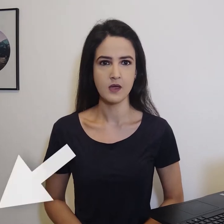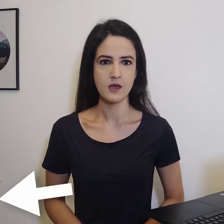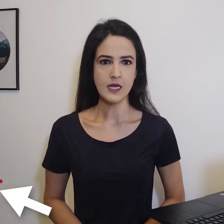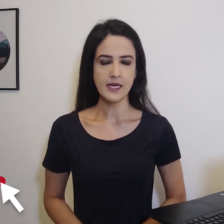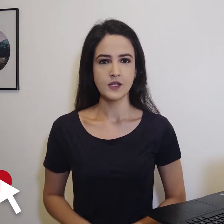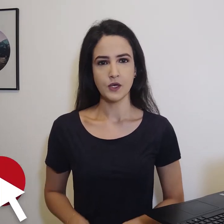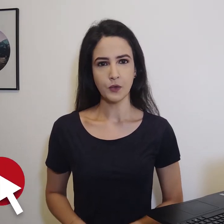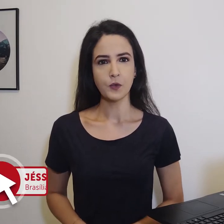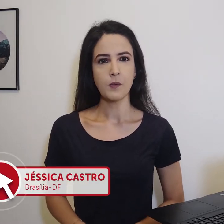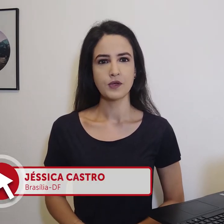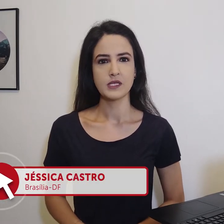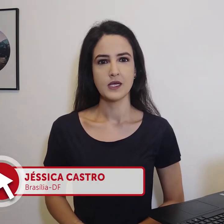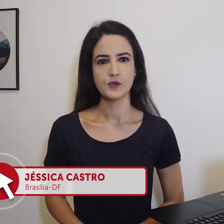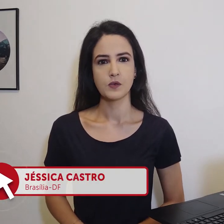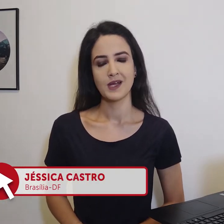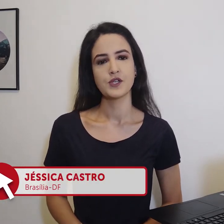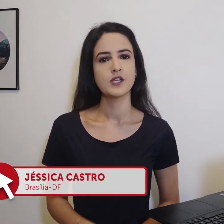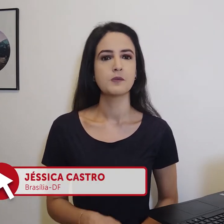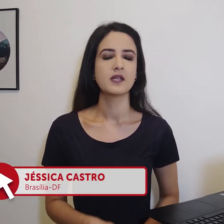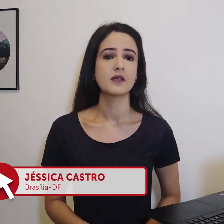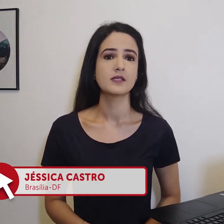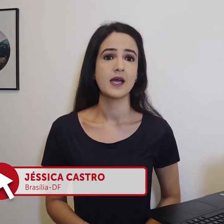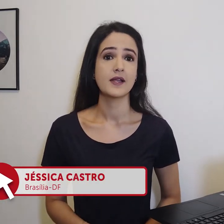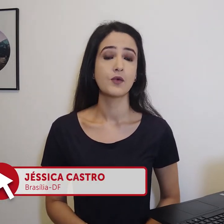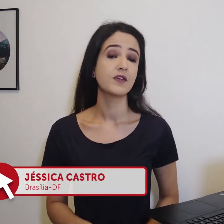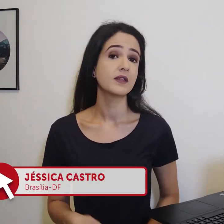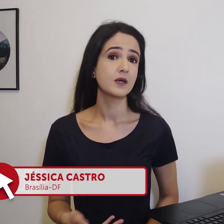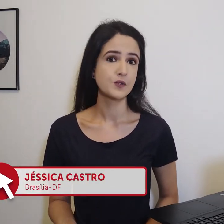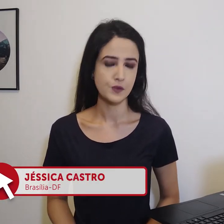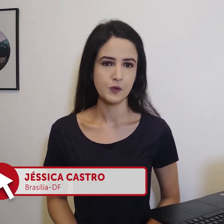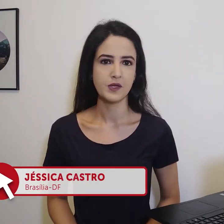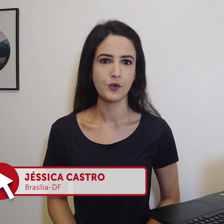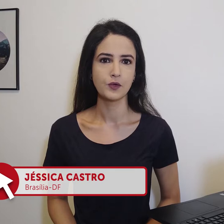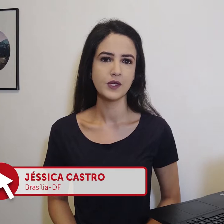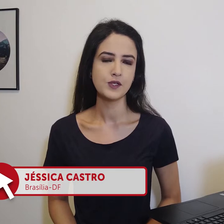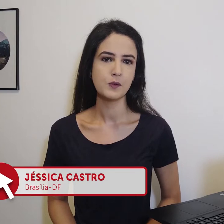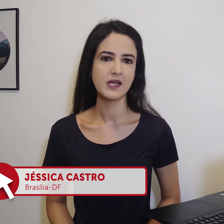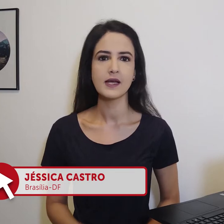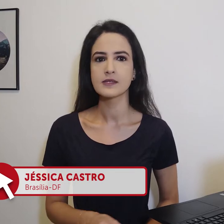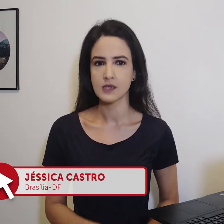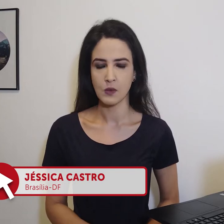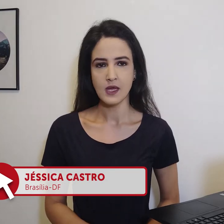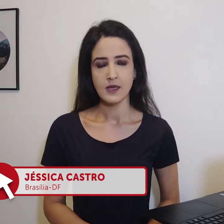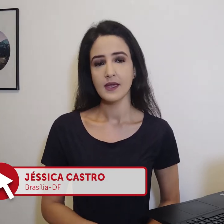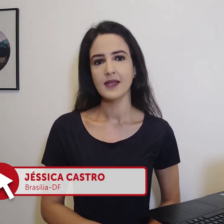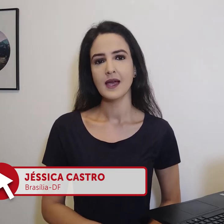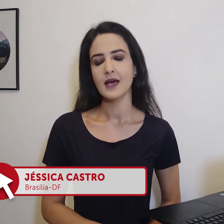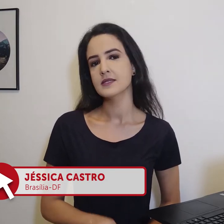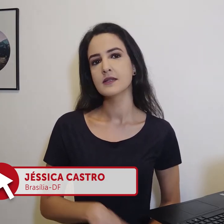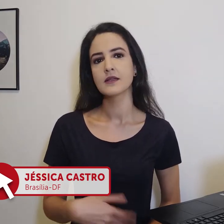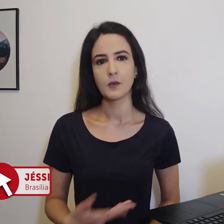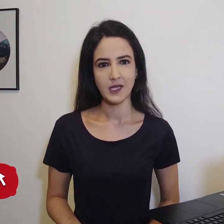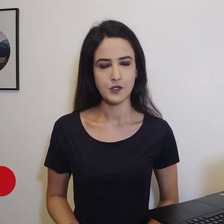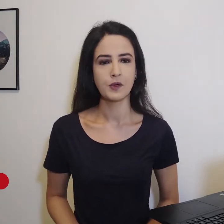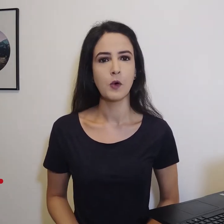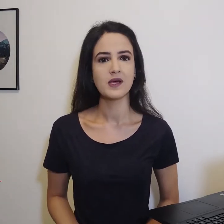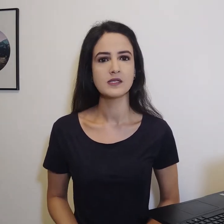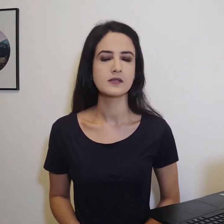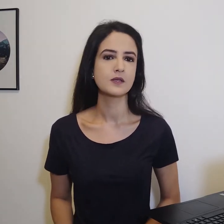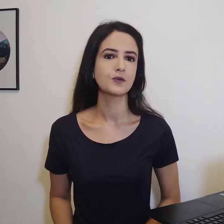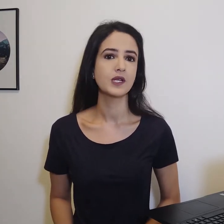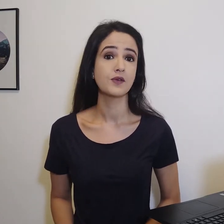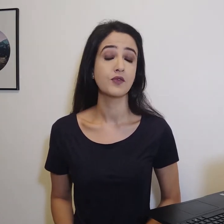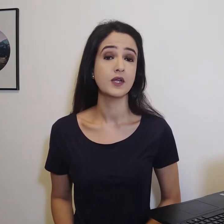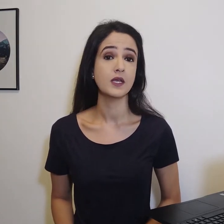injúria. De acordo com o processo, uma agente penitenciária ofendeu seu superior durante uma ligação e ele acidentalmente pegou